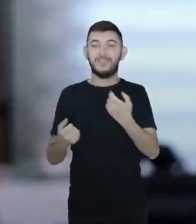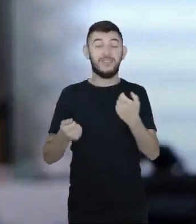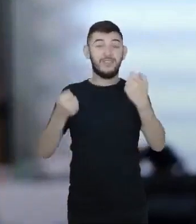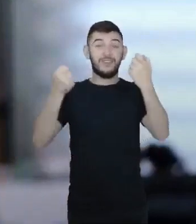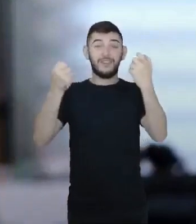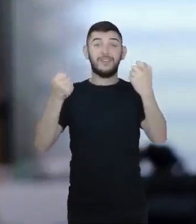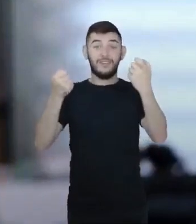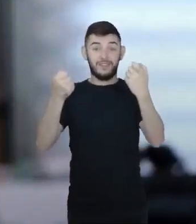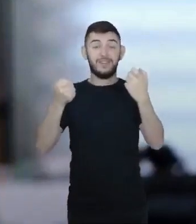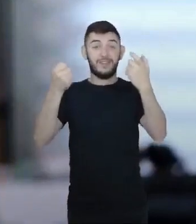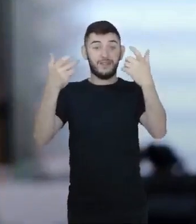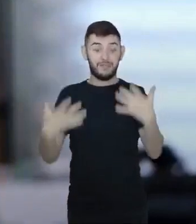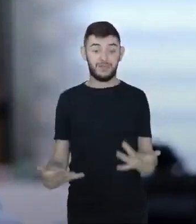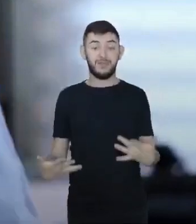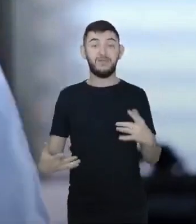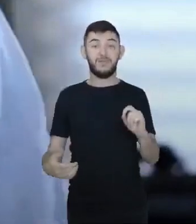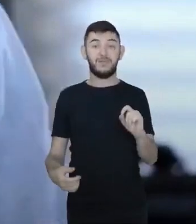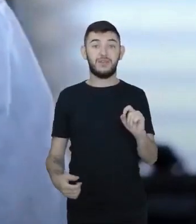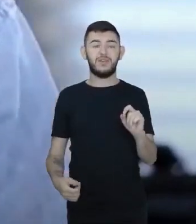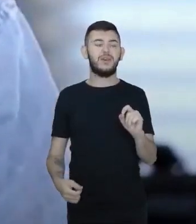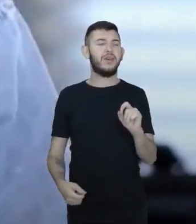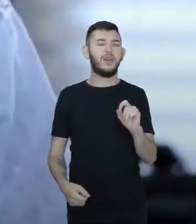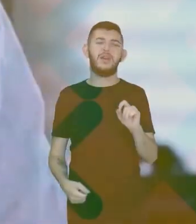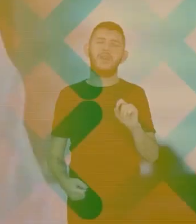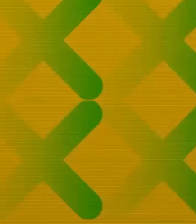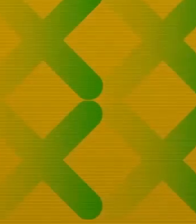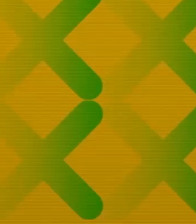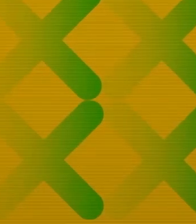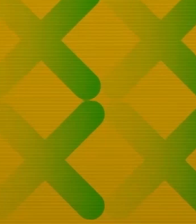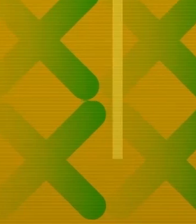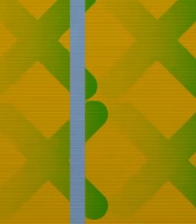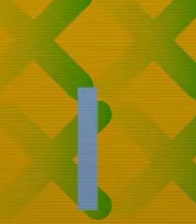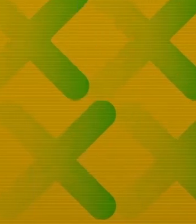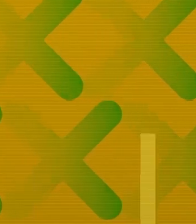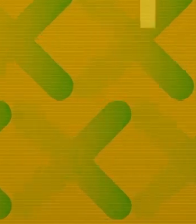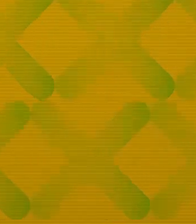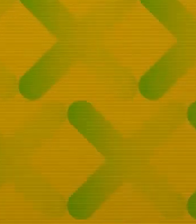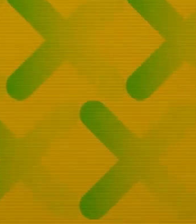sabe com o conjunto da sociedade